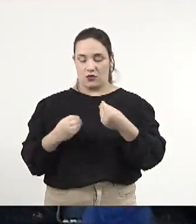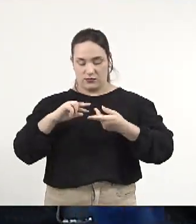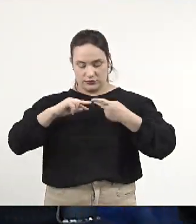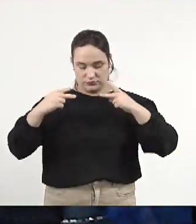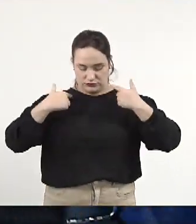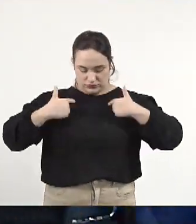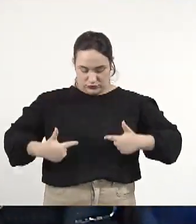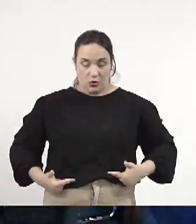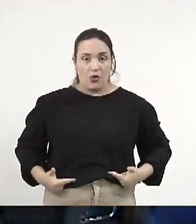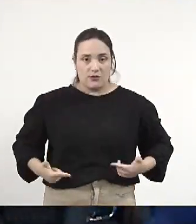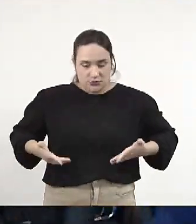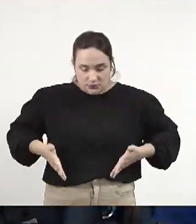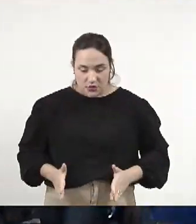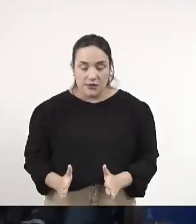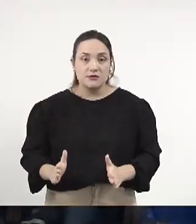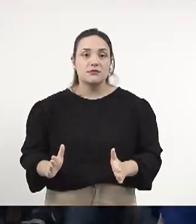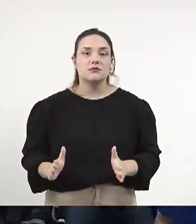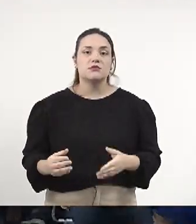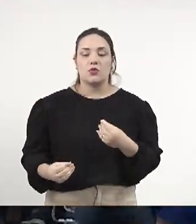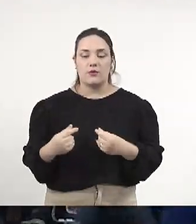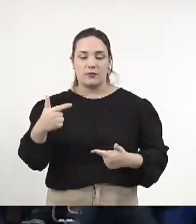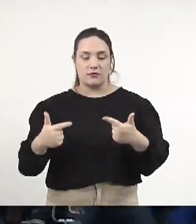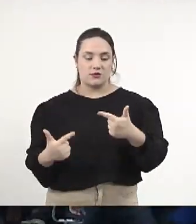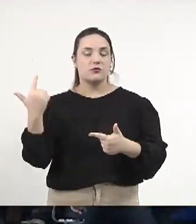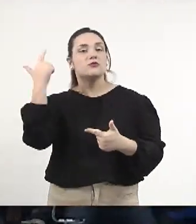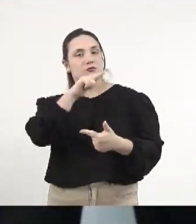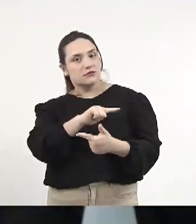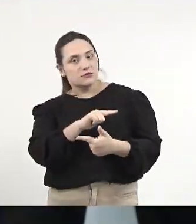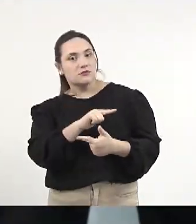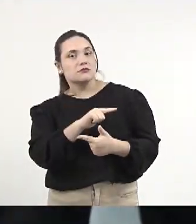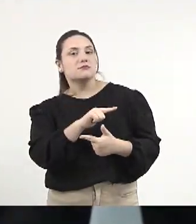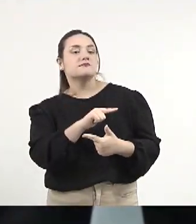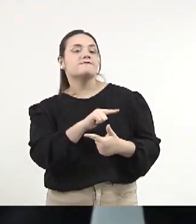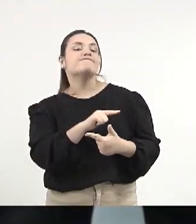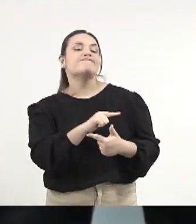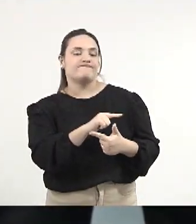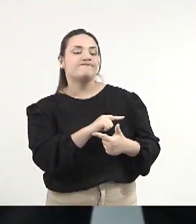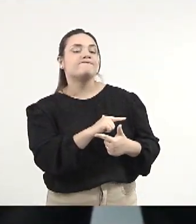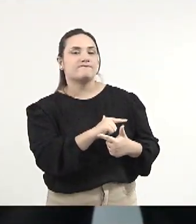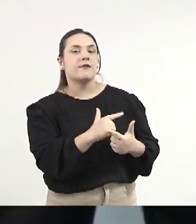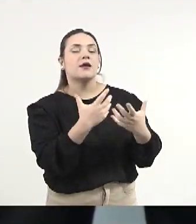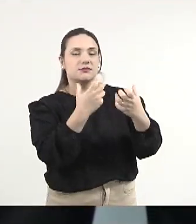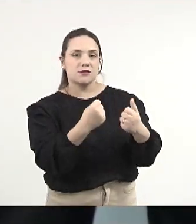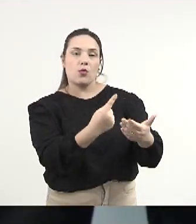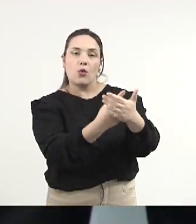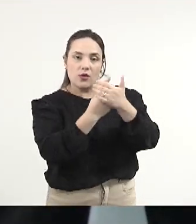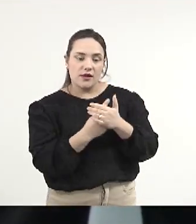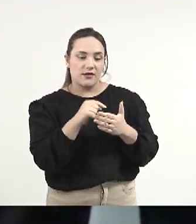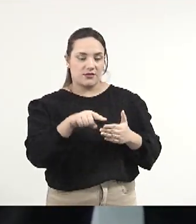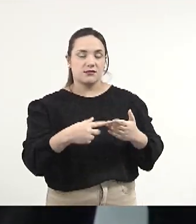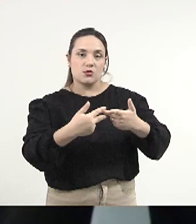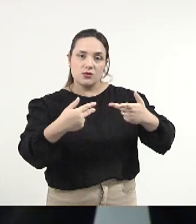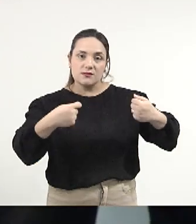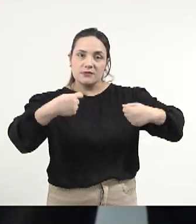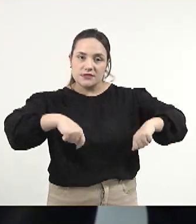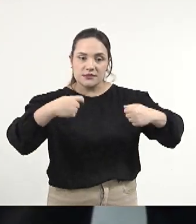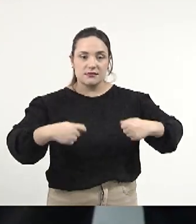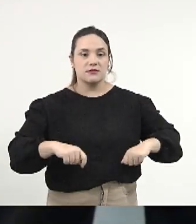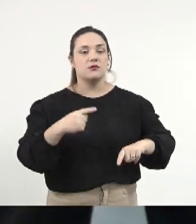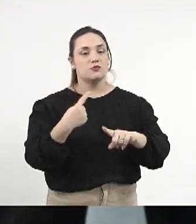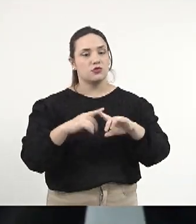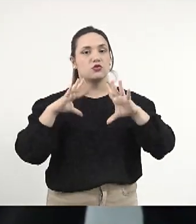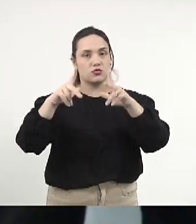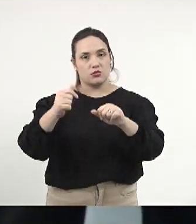formação humana, né? E como é que a política vai dar conta de atender a essa necessidade. Porque todas as pessoas